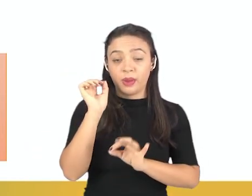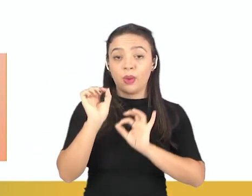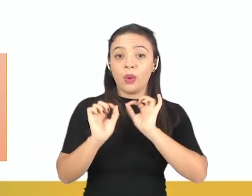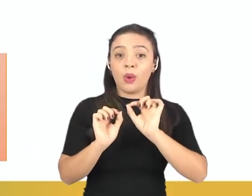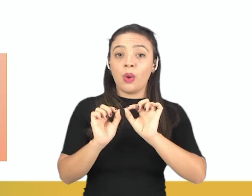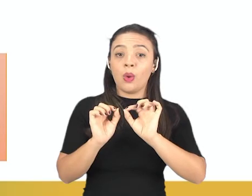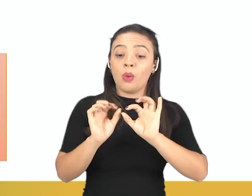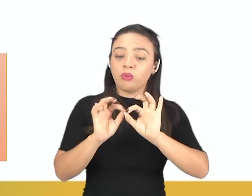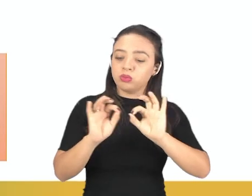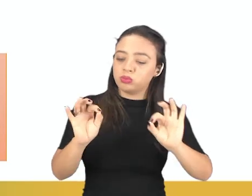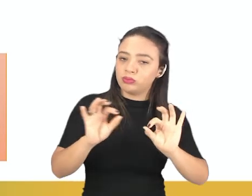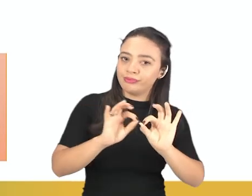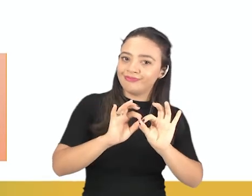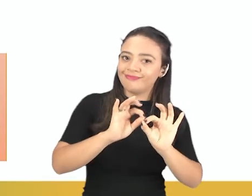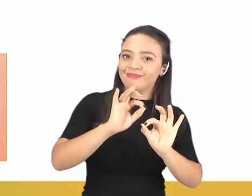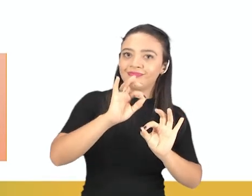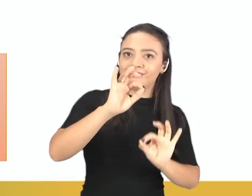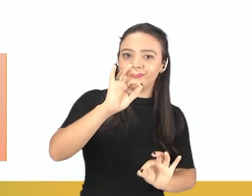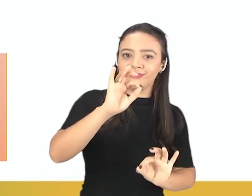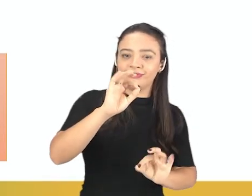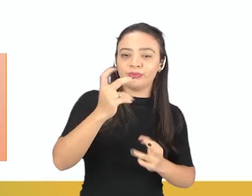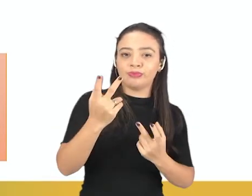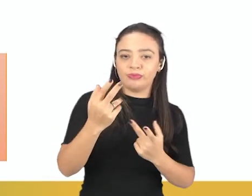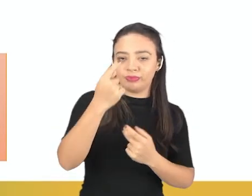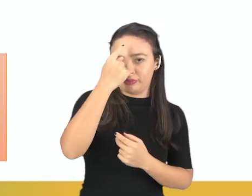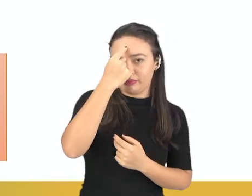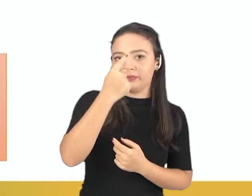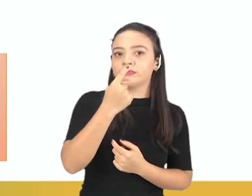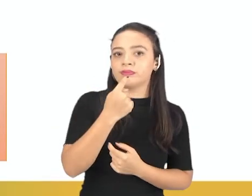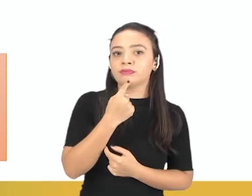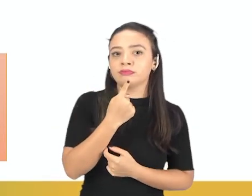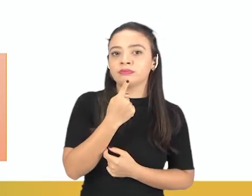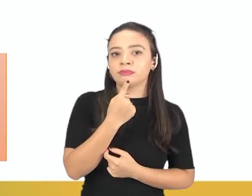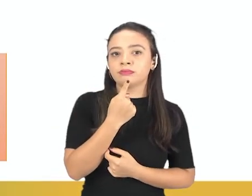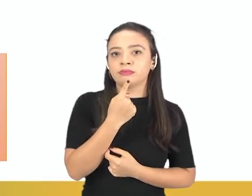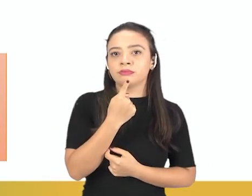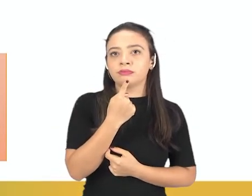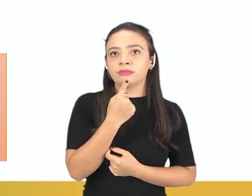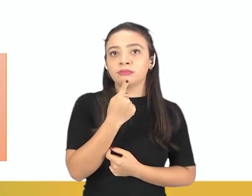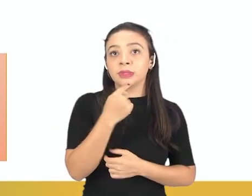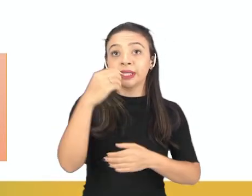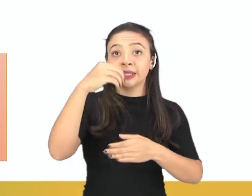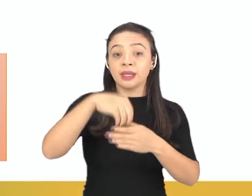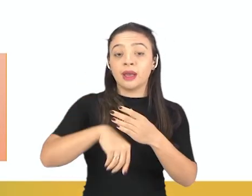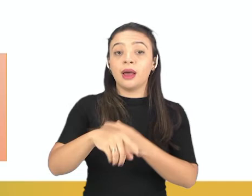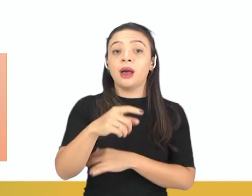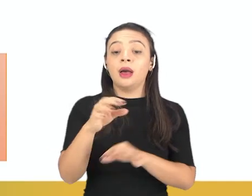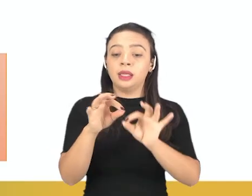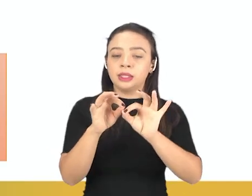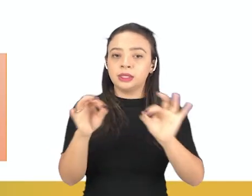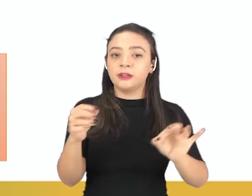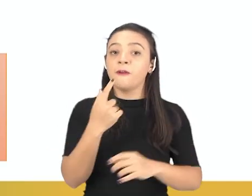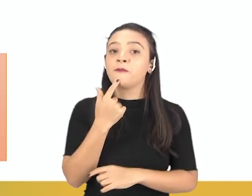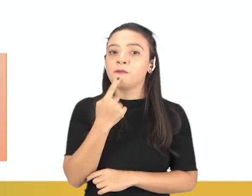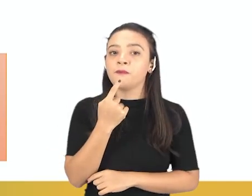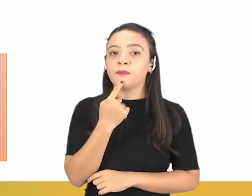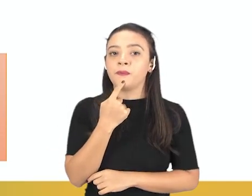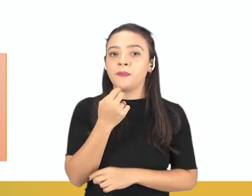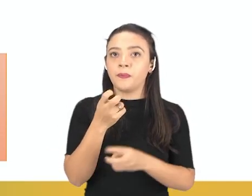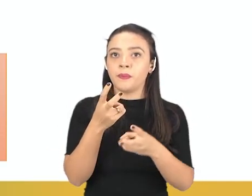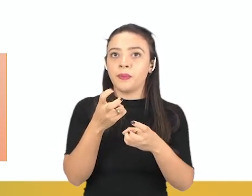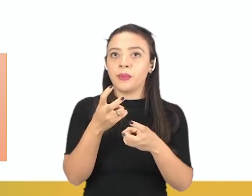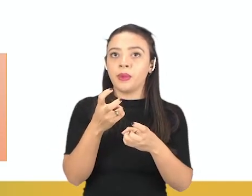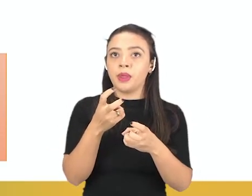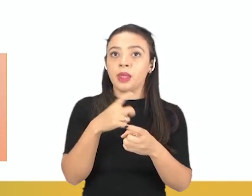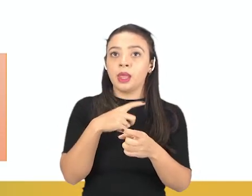circunferência que seria justamente nessa animação aí seria tempo dessa linha vermelha observa que é como se eu